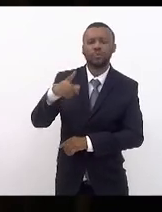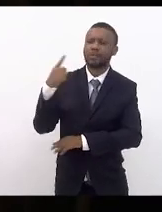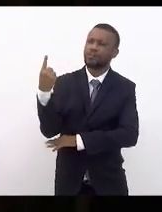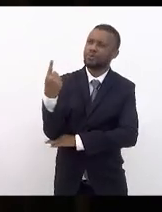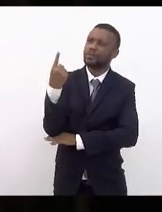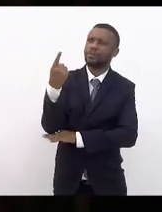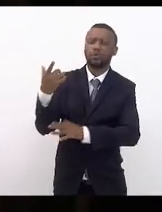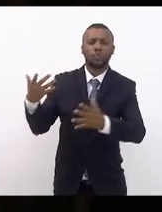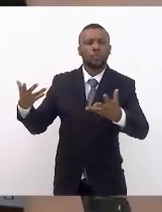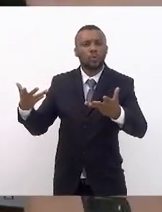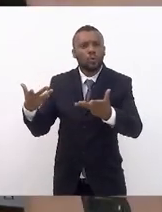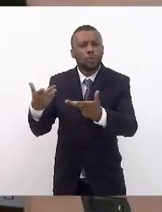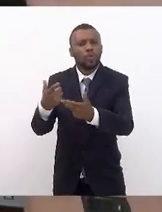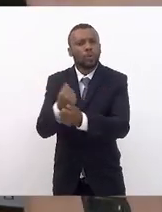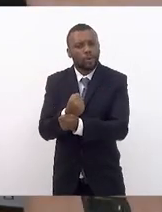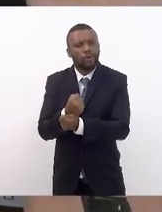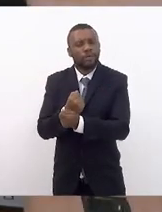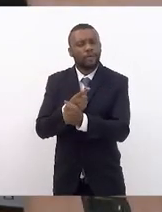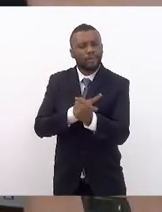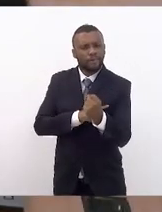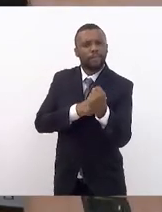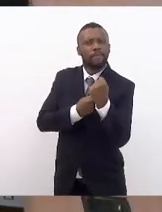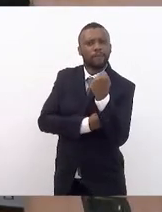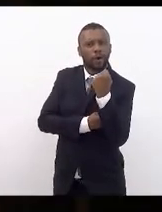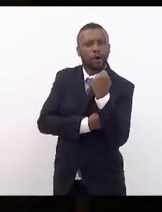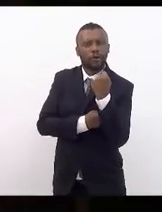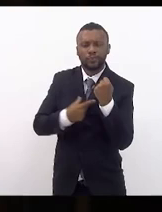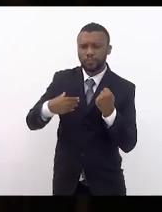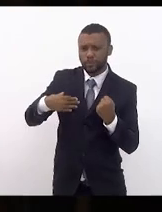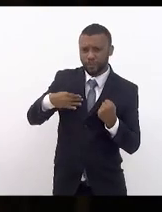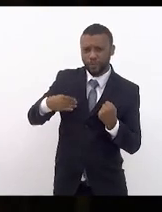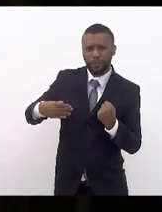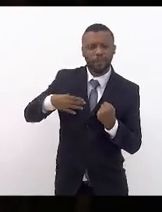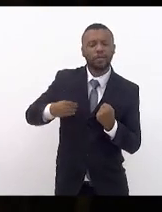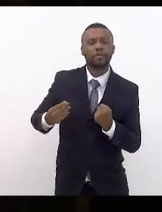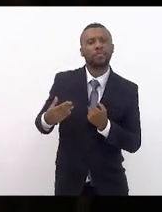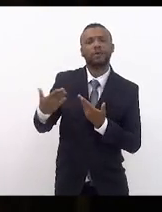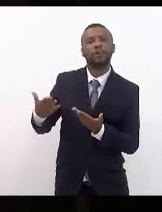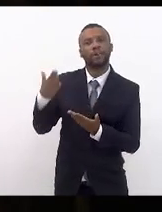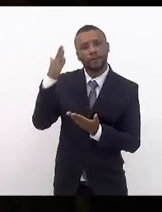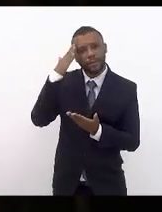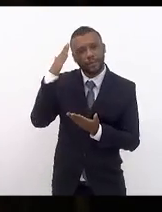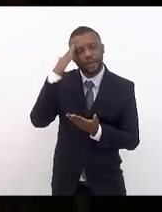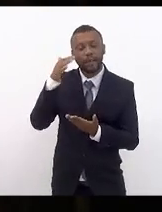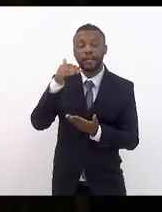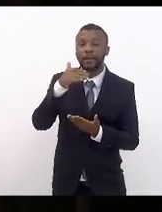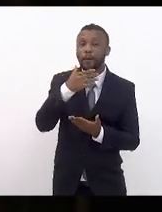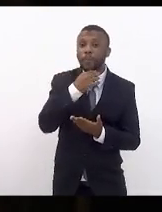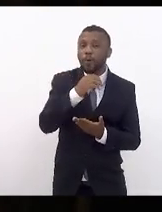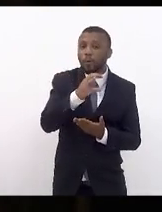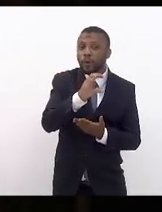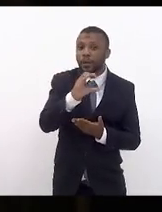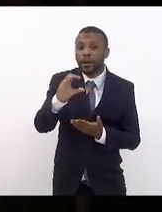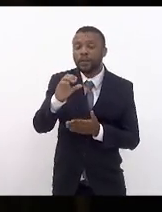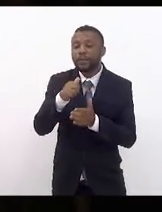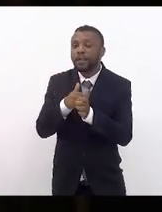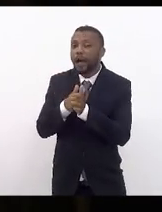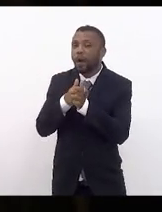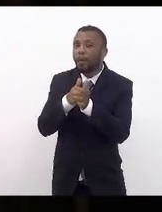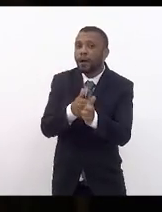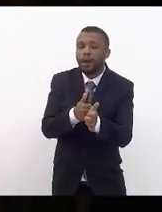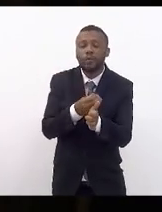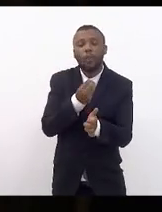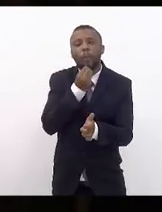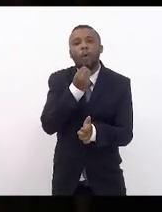o gigante mesmo. Para os filhos é assim, eu sei que meu cunhado, que está acompanhando provavelmente